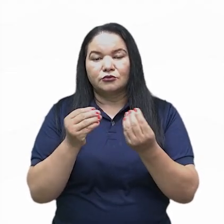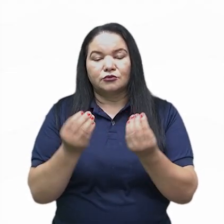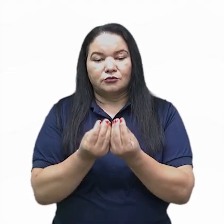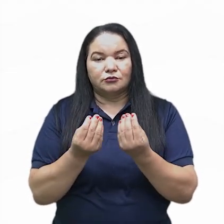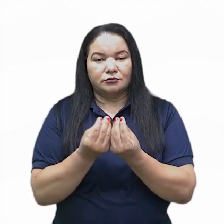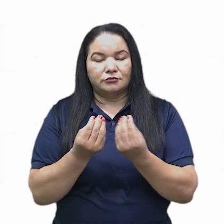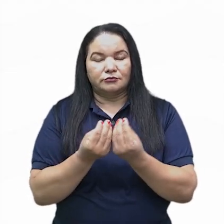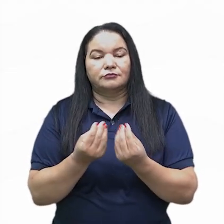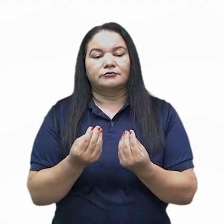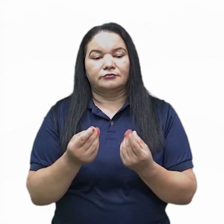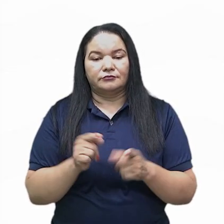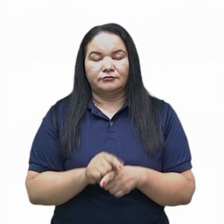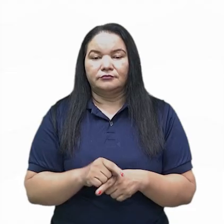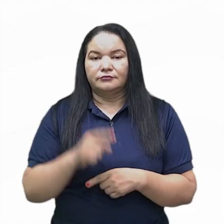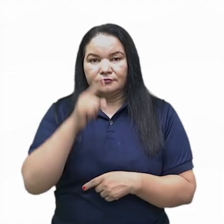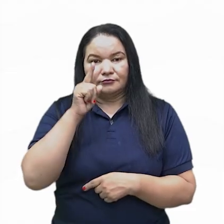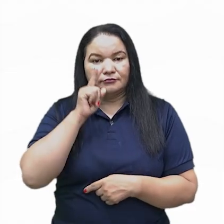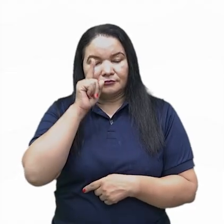de provocar